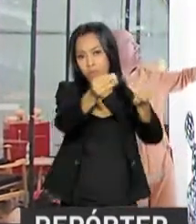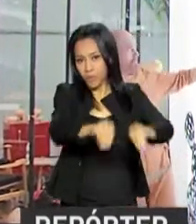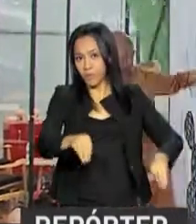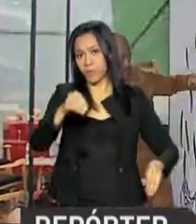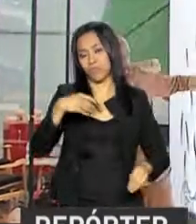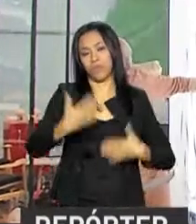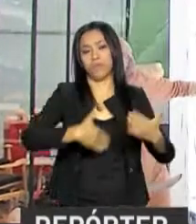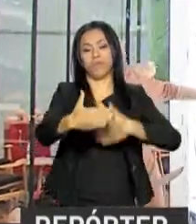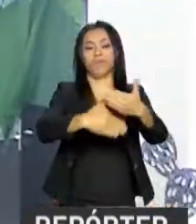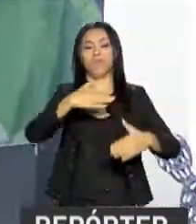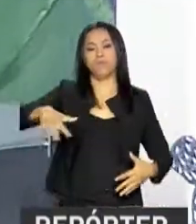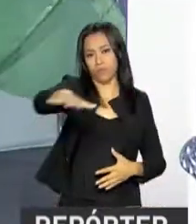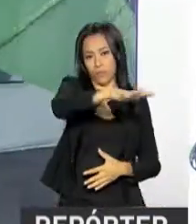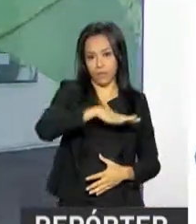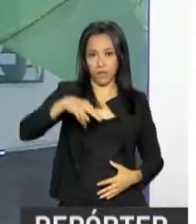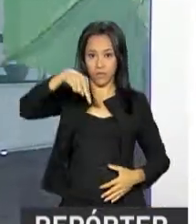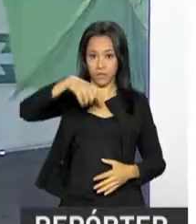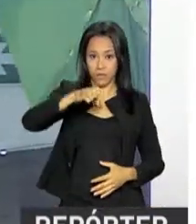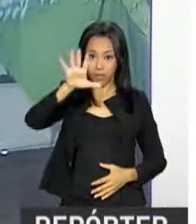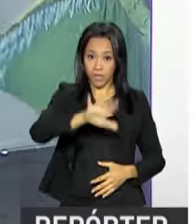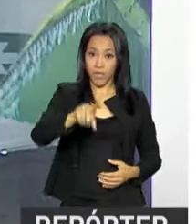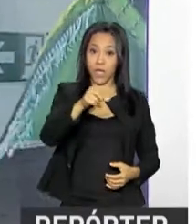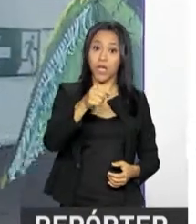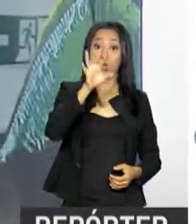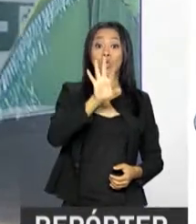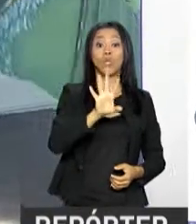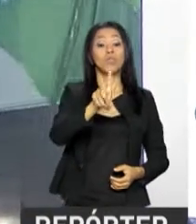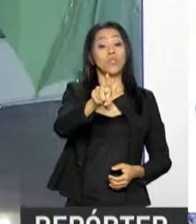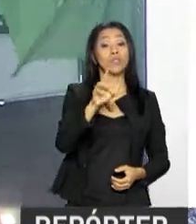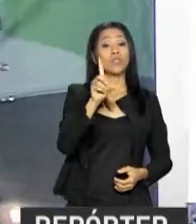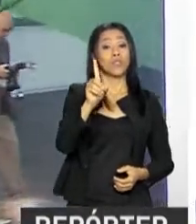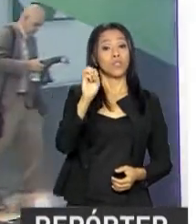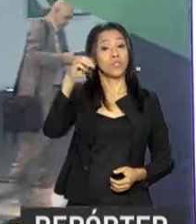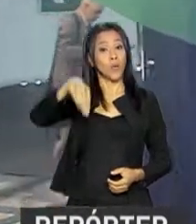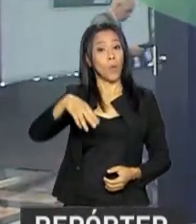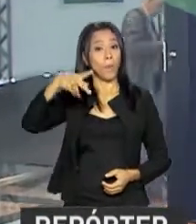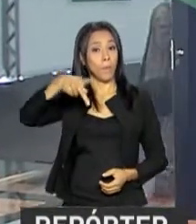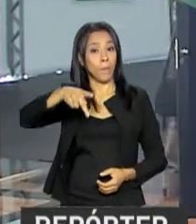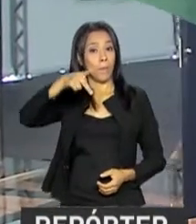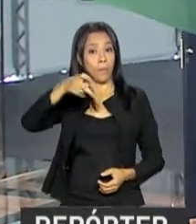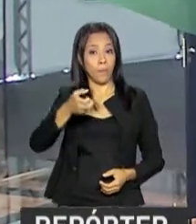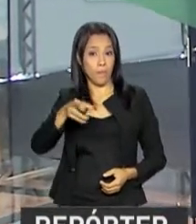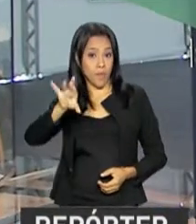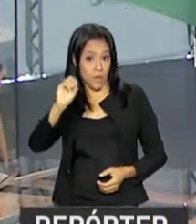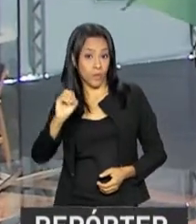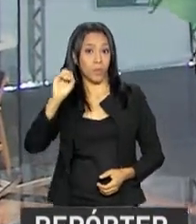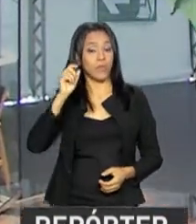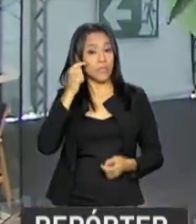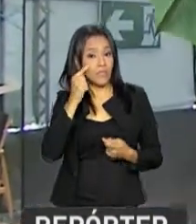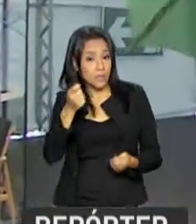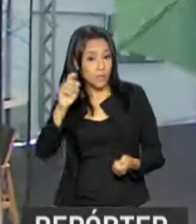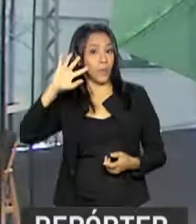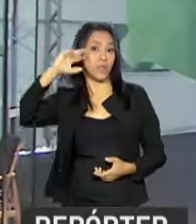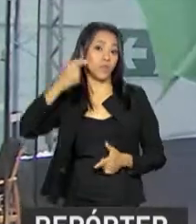do sertão dom pedro seguindo até tentou encontrar uma saída para resolver o problema mas a idéia não